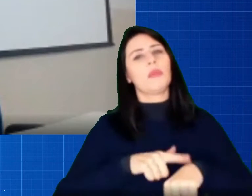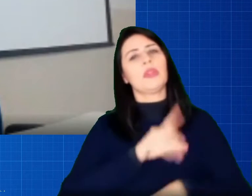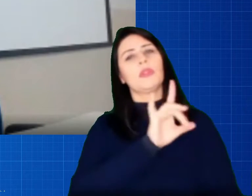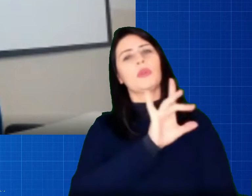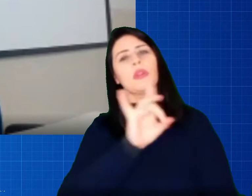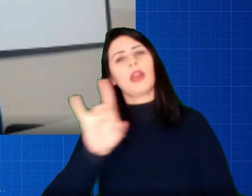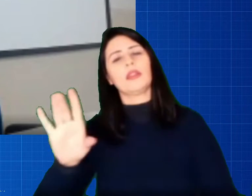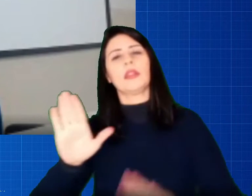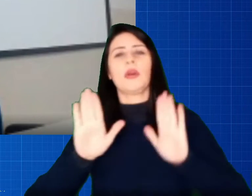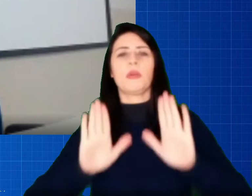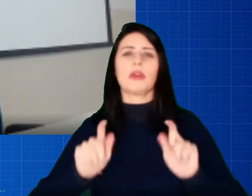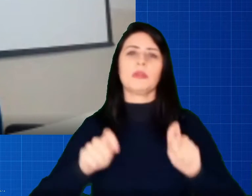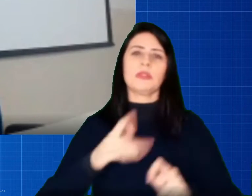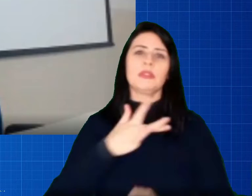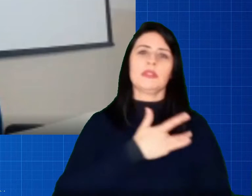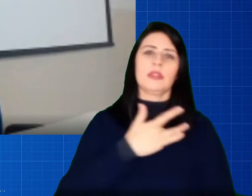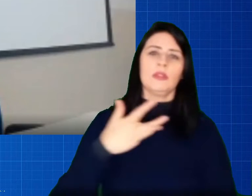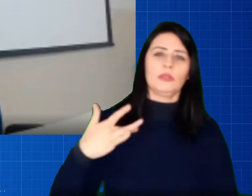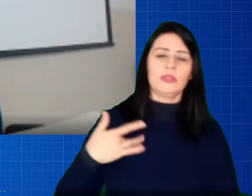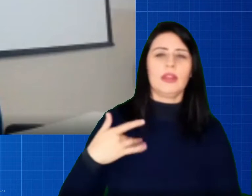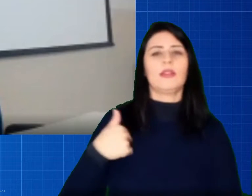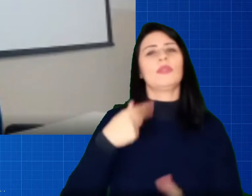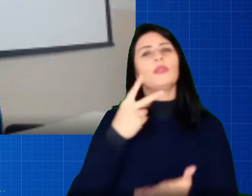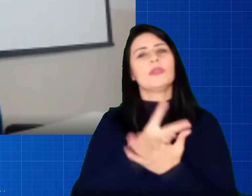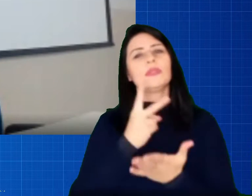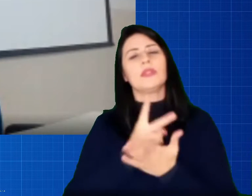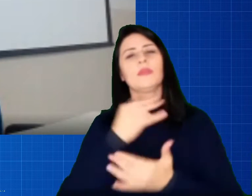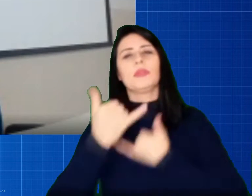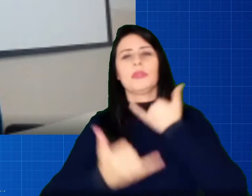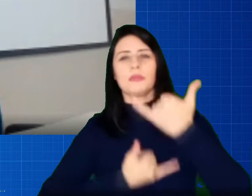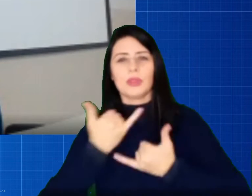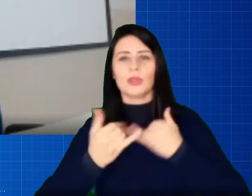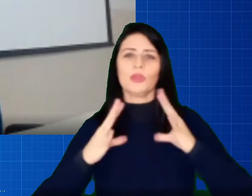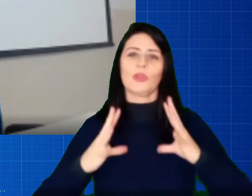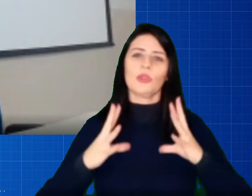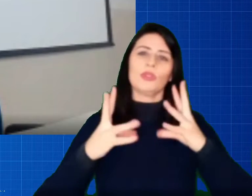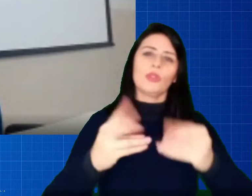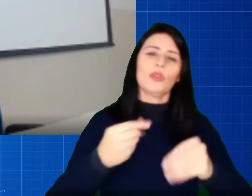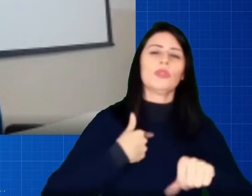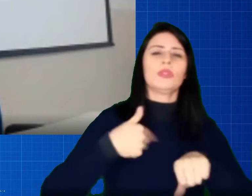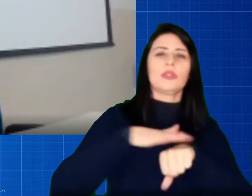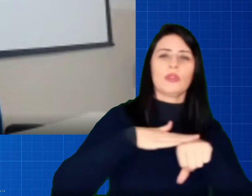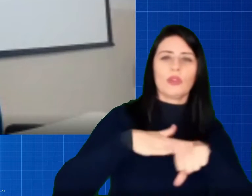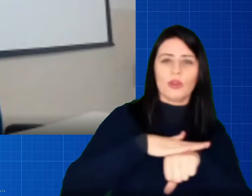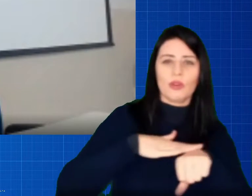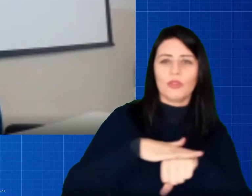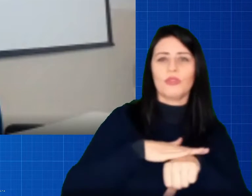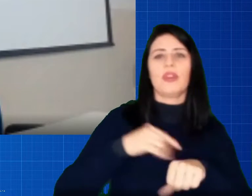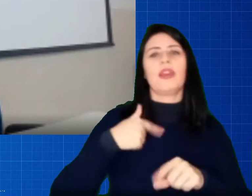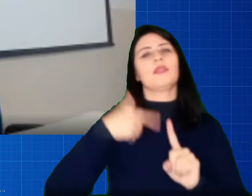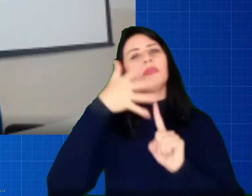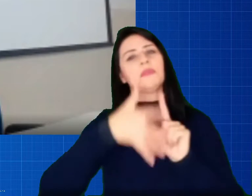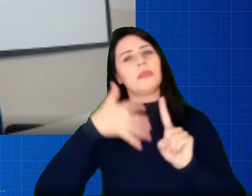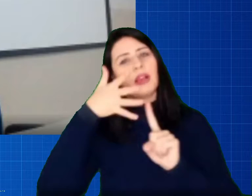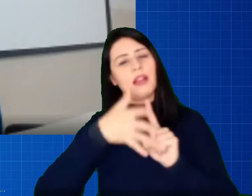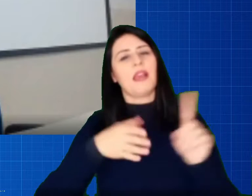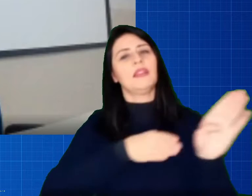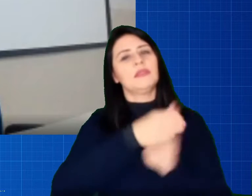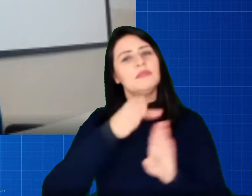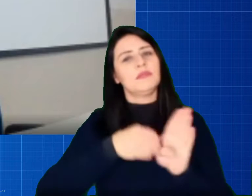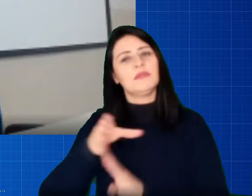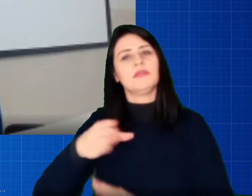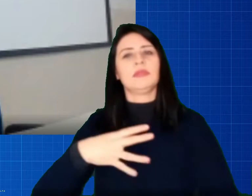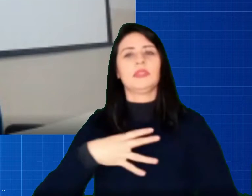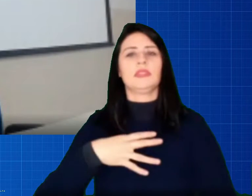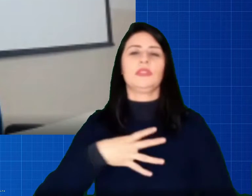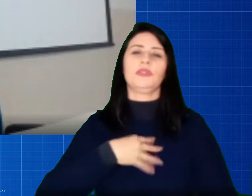tem seu momento, mas que seja de maneira saudável, né? Eu sempre brinco com todos que eu converso, quando eu faço palestra com os filhos